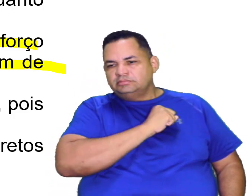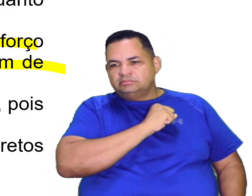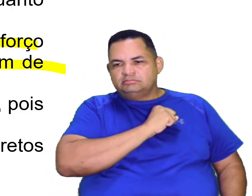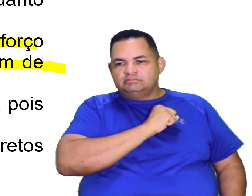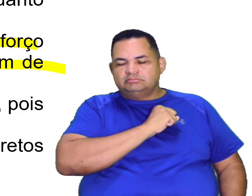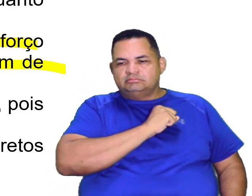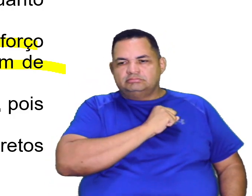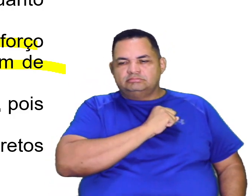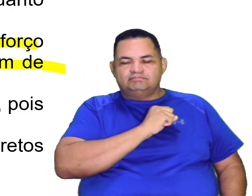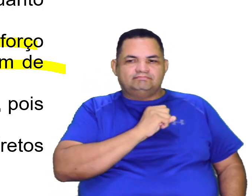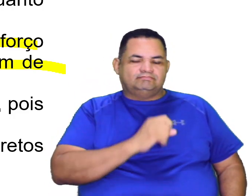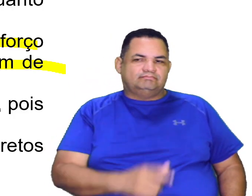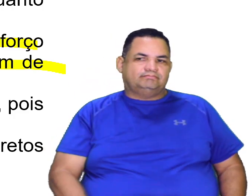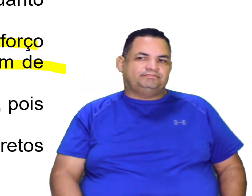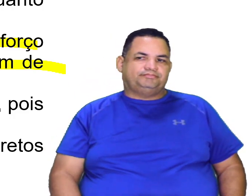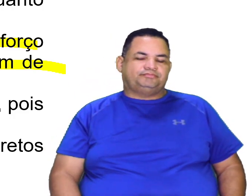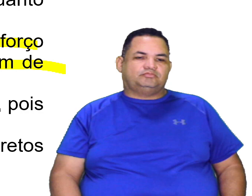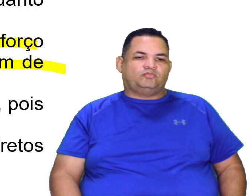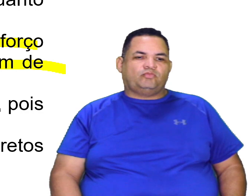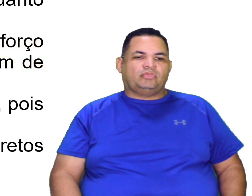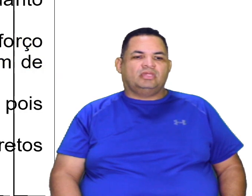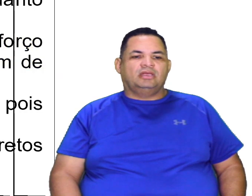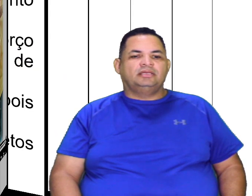imediata, tá? Muito bem.